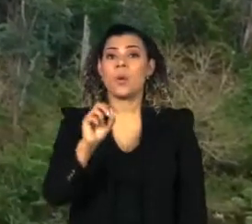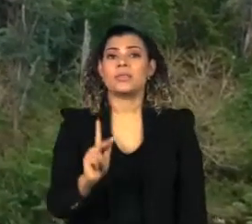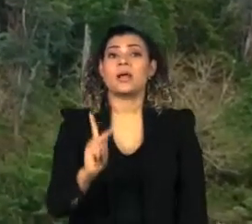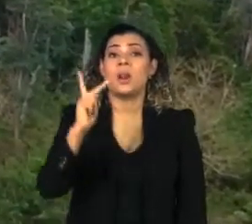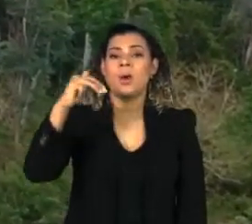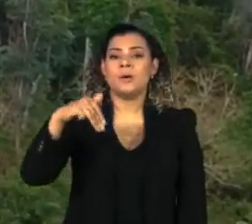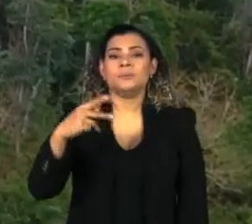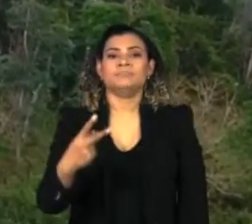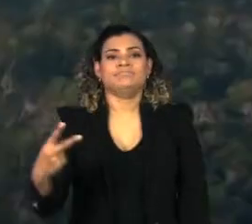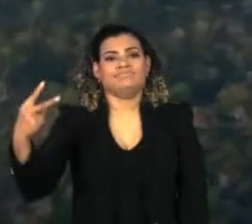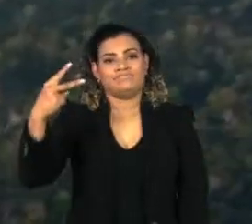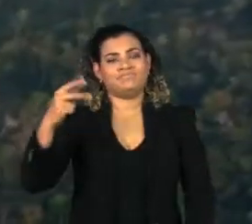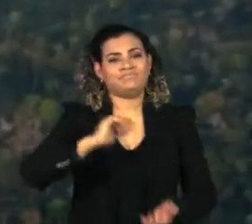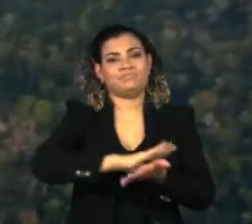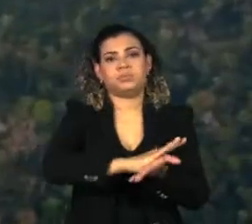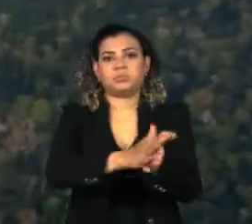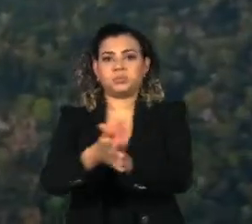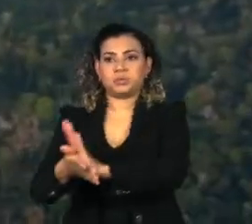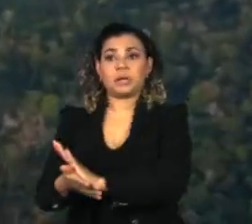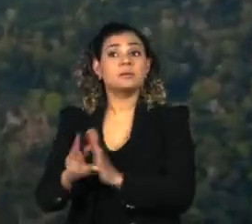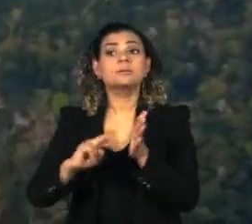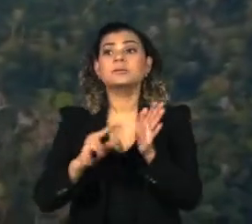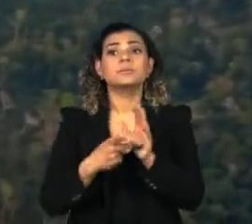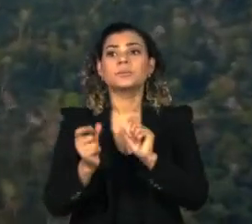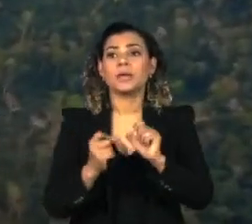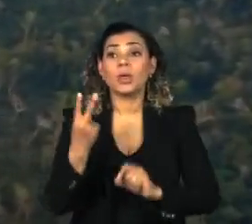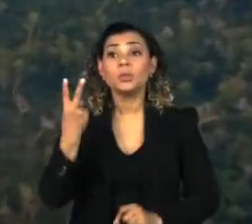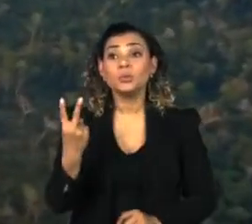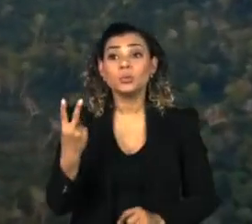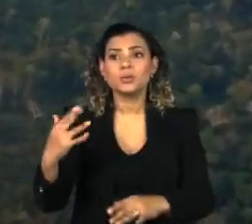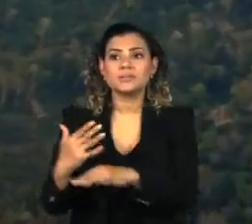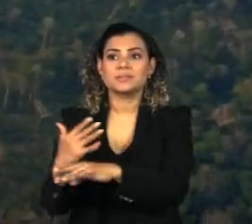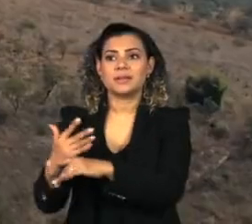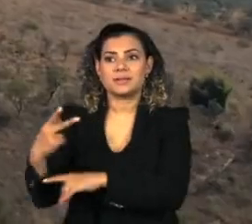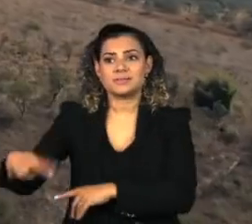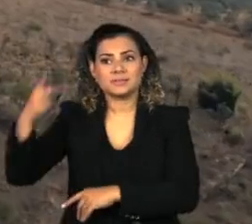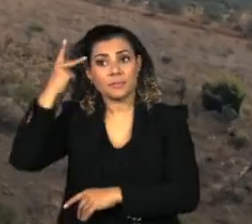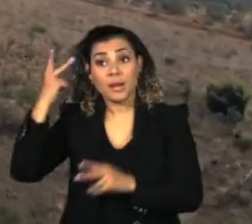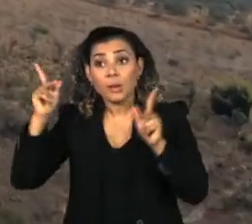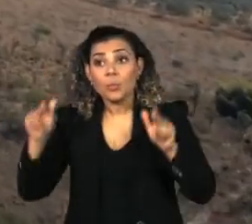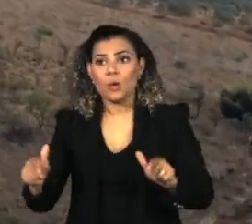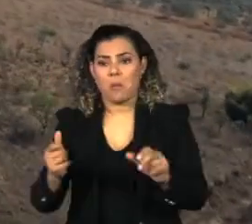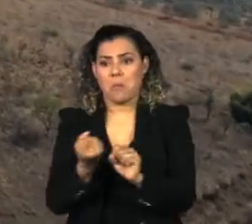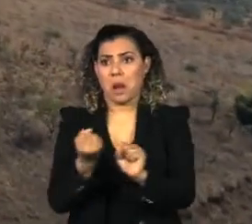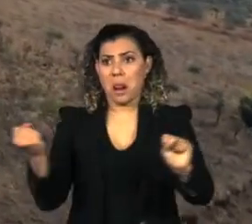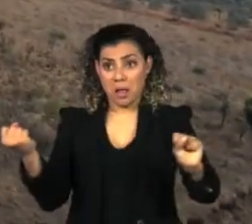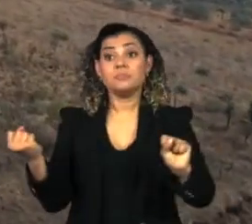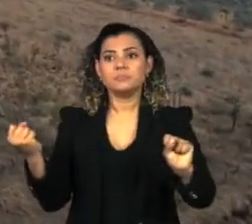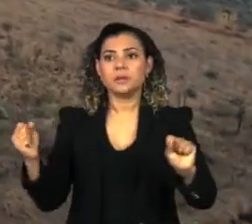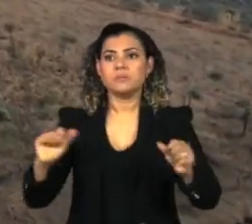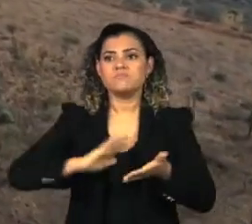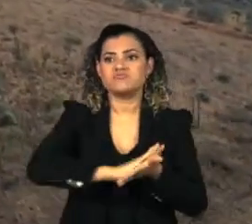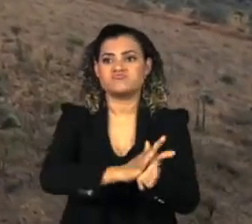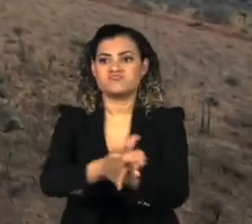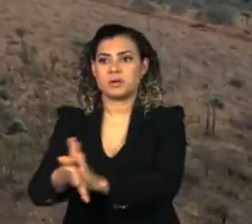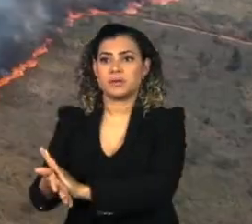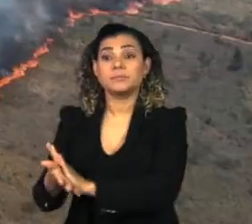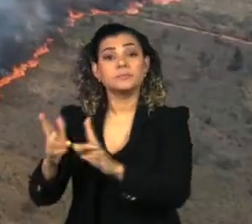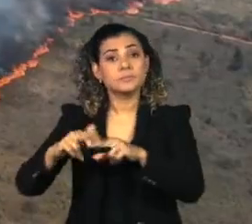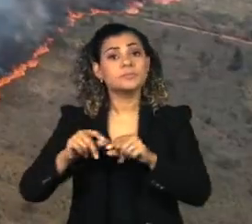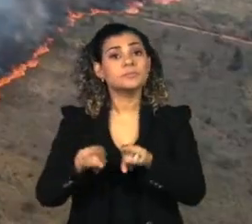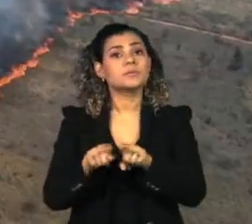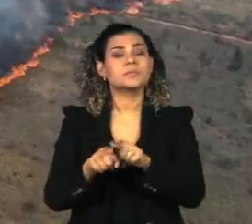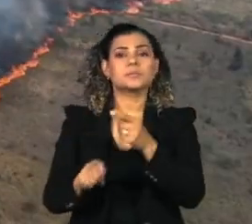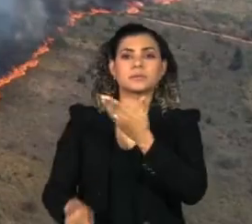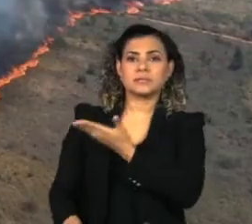quadrados devastados, o equivalente a cerca de 2 cidades de São Paulo. O Cerrado também enfrenta o mesmo drama. O bioma teve